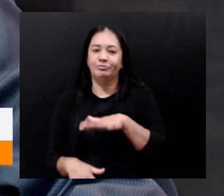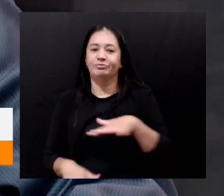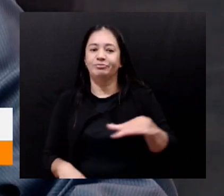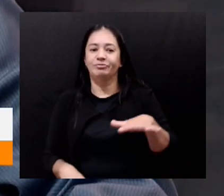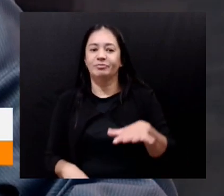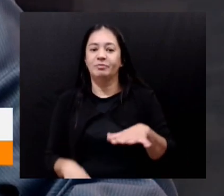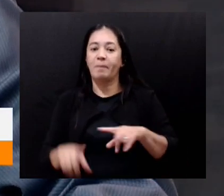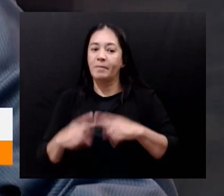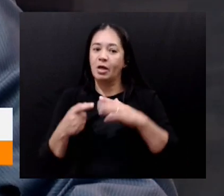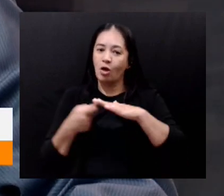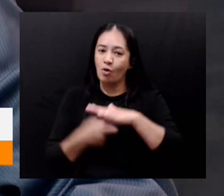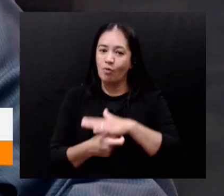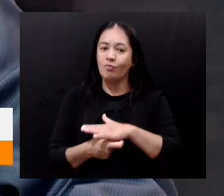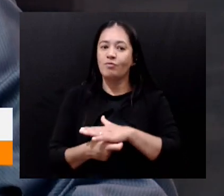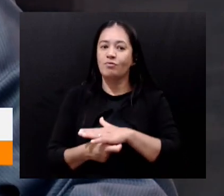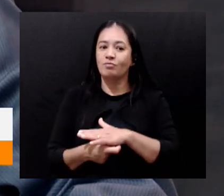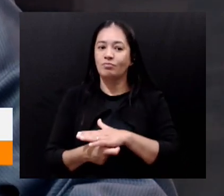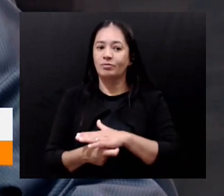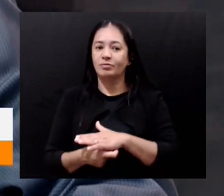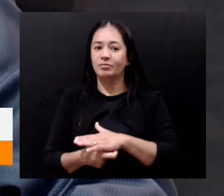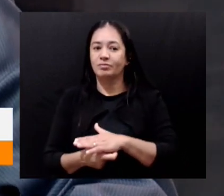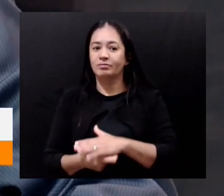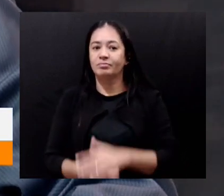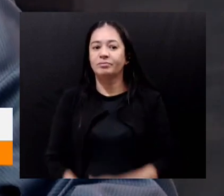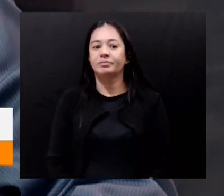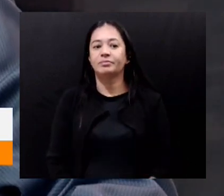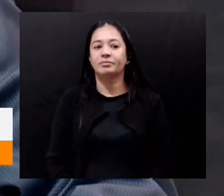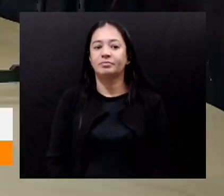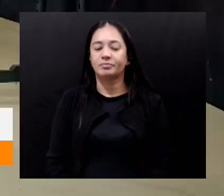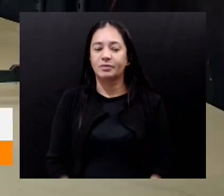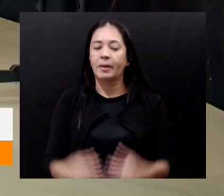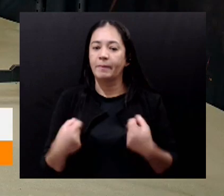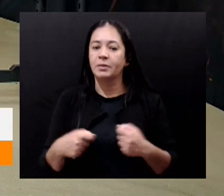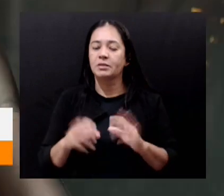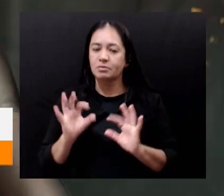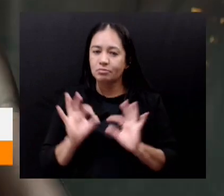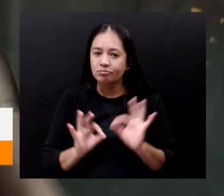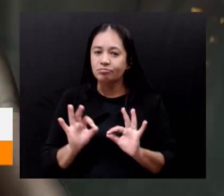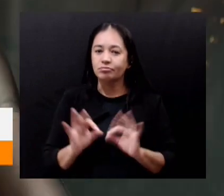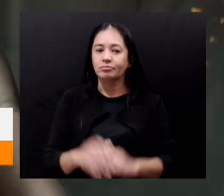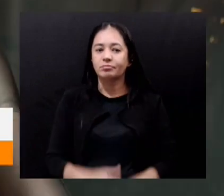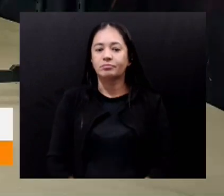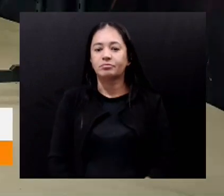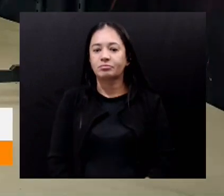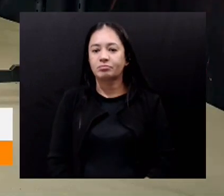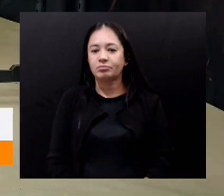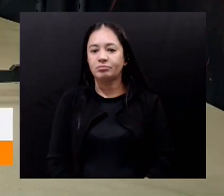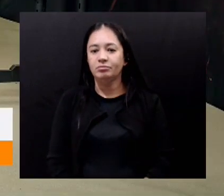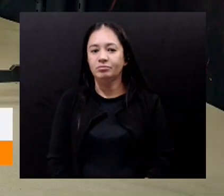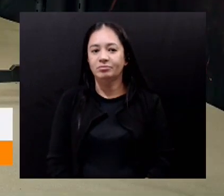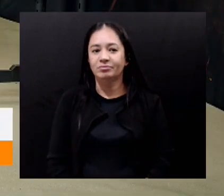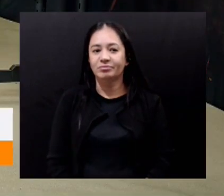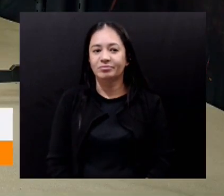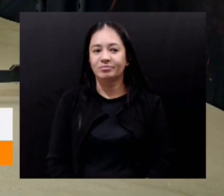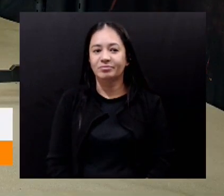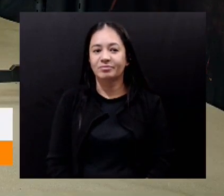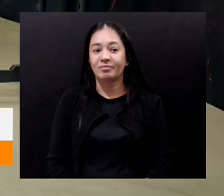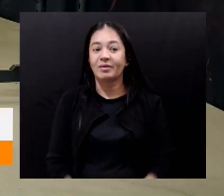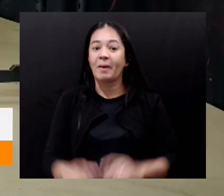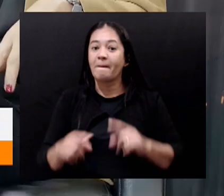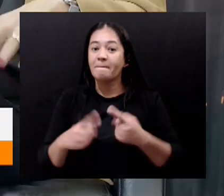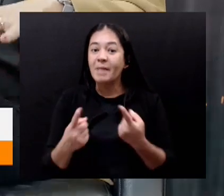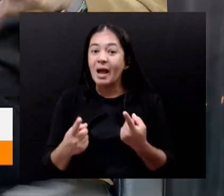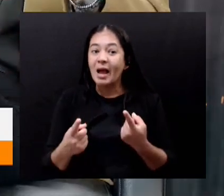eu diria, notável, né? Precisa se Considerável, preparar, né. considerável, exatamente. Muito bem. Fora as retificações, desculpa Fora Não, por não, favor, por